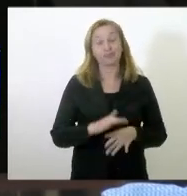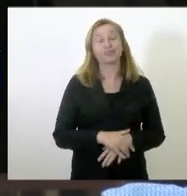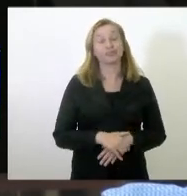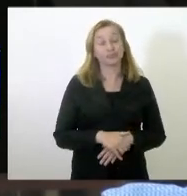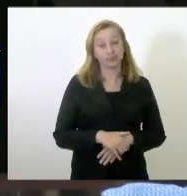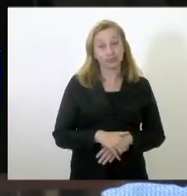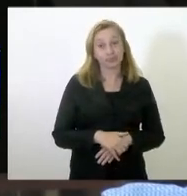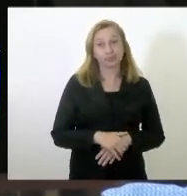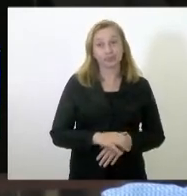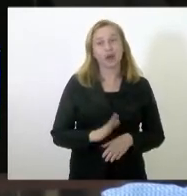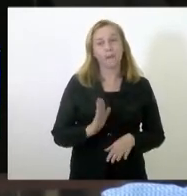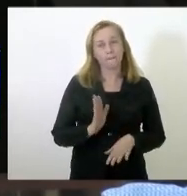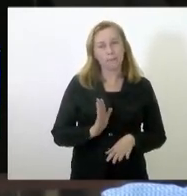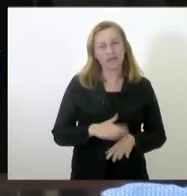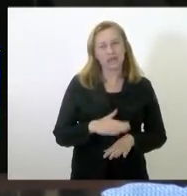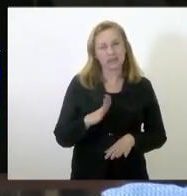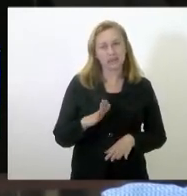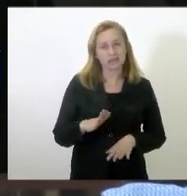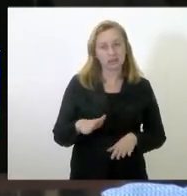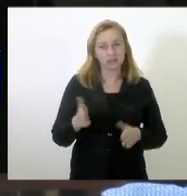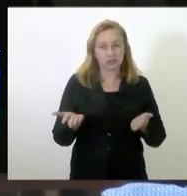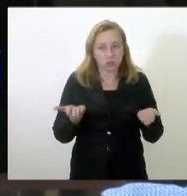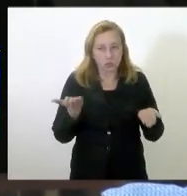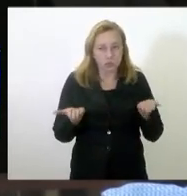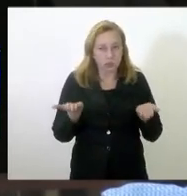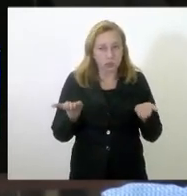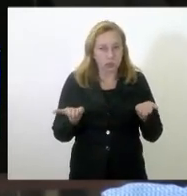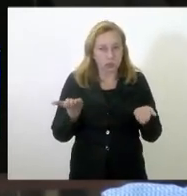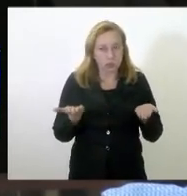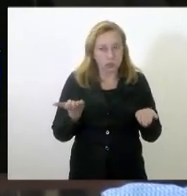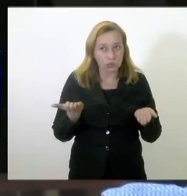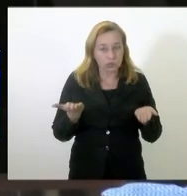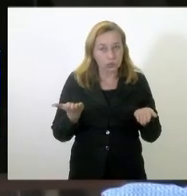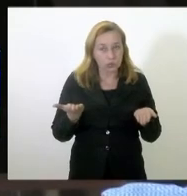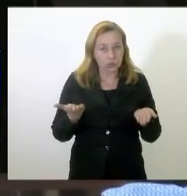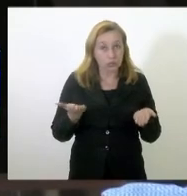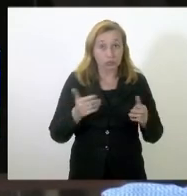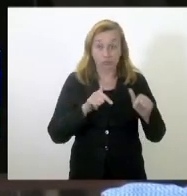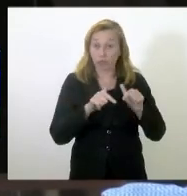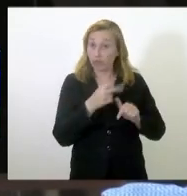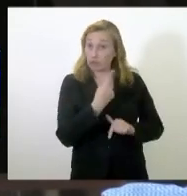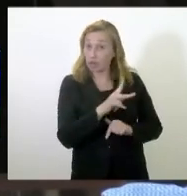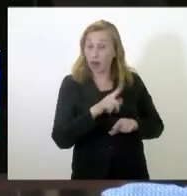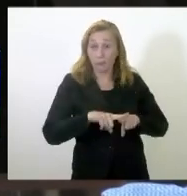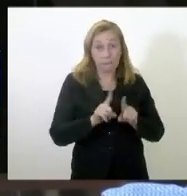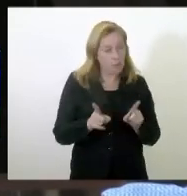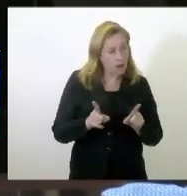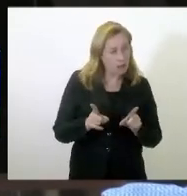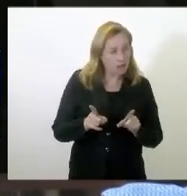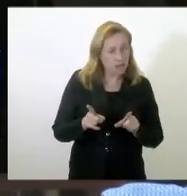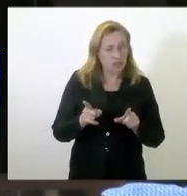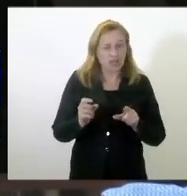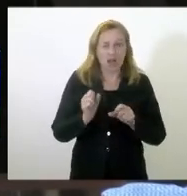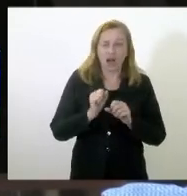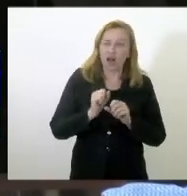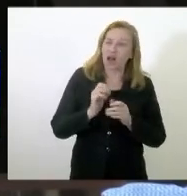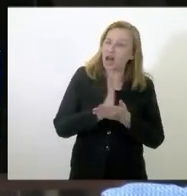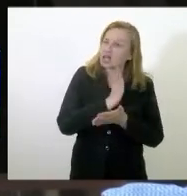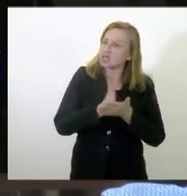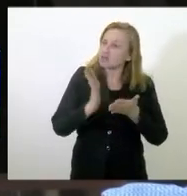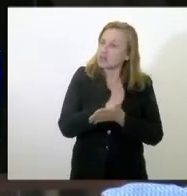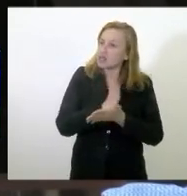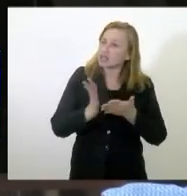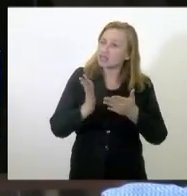posição mais de equilíbrio. É o papel do presidente. mas muitas vezes, em muitos